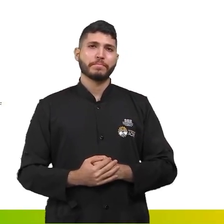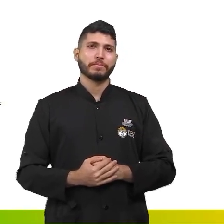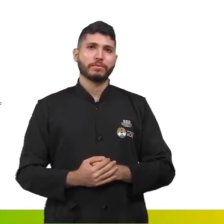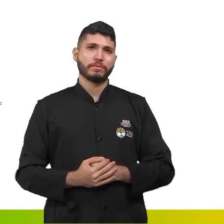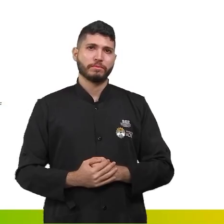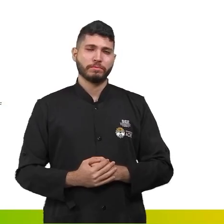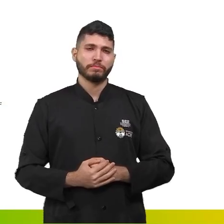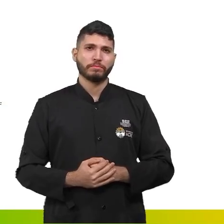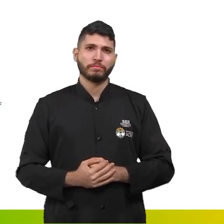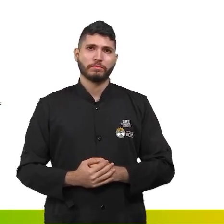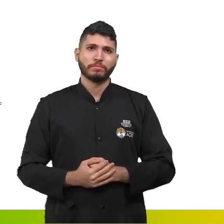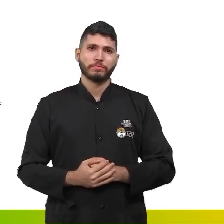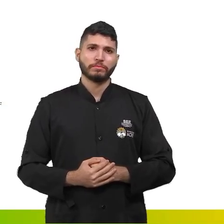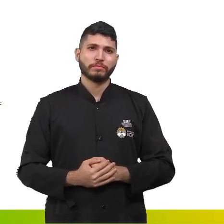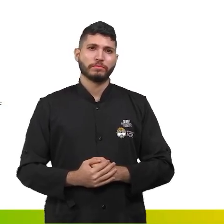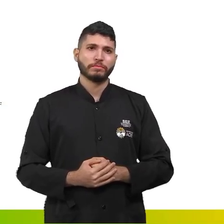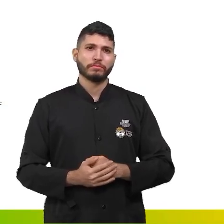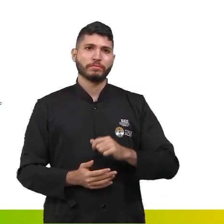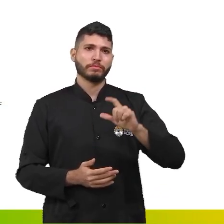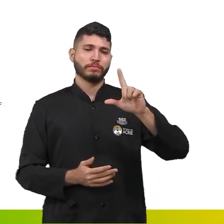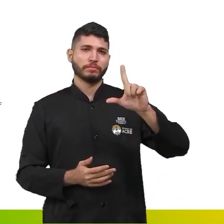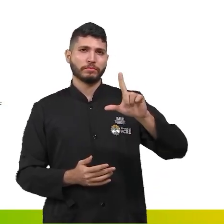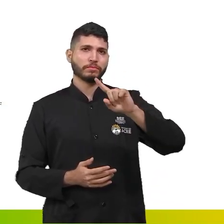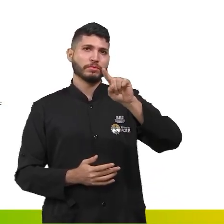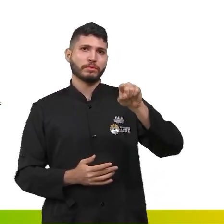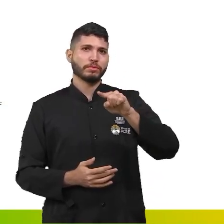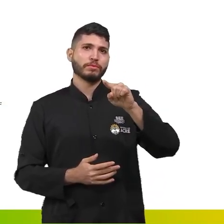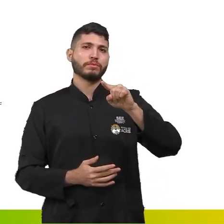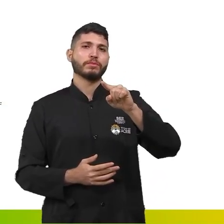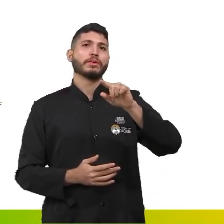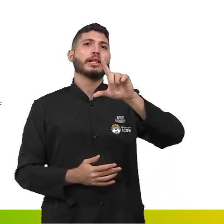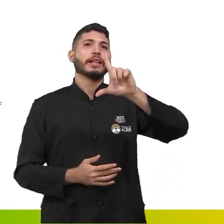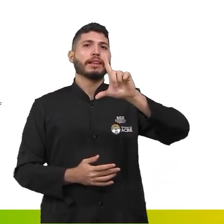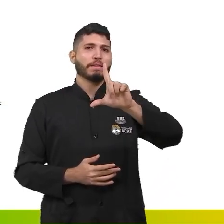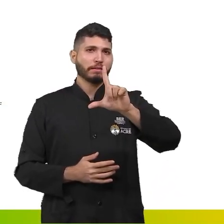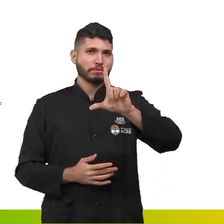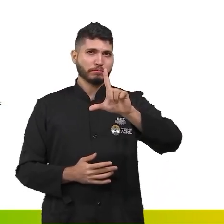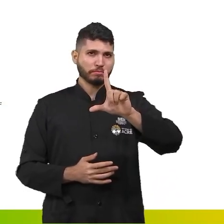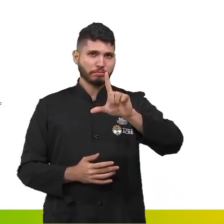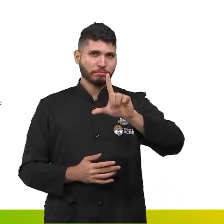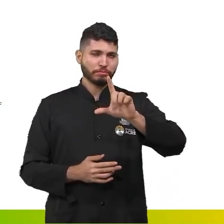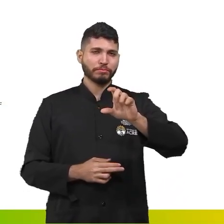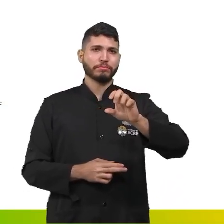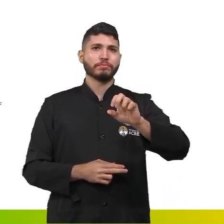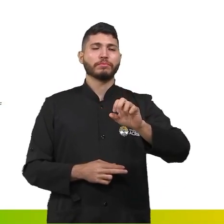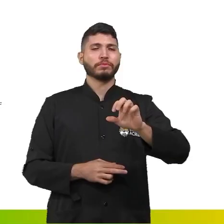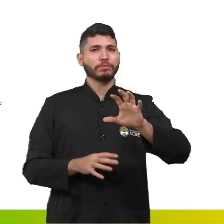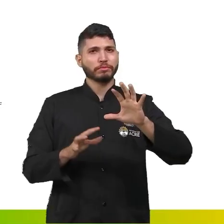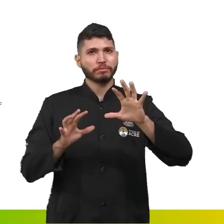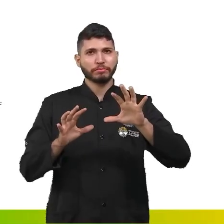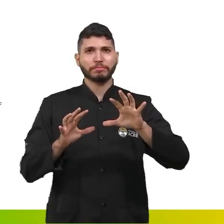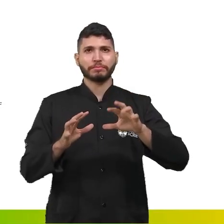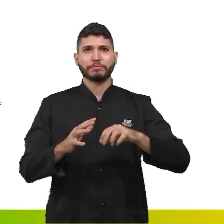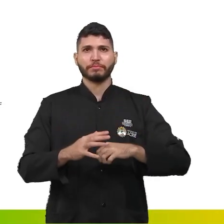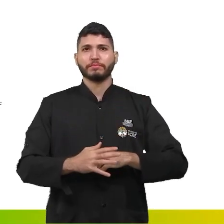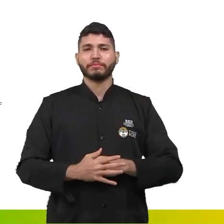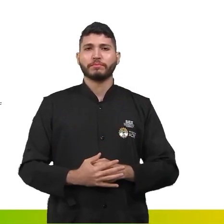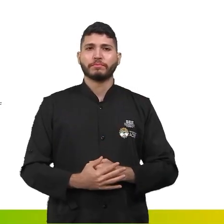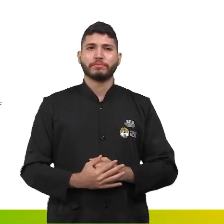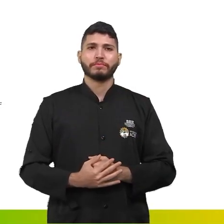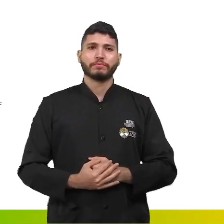ser lado, ângulo, lado. Esse caso aqui não existe. Vou até apagar, para